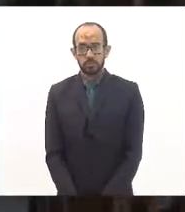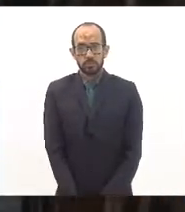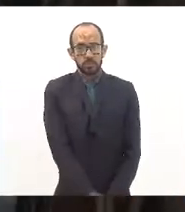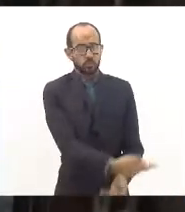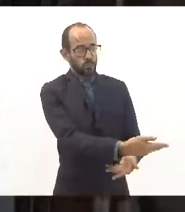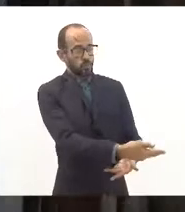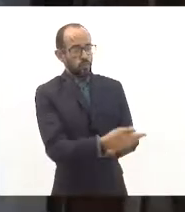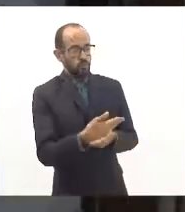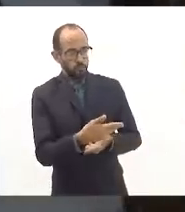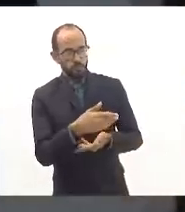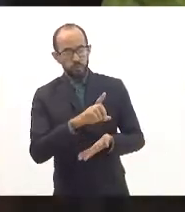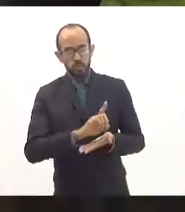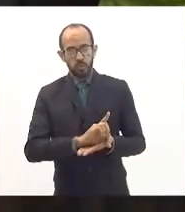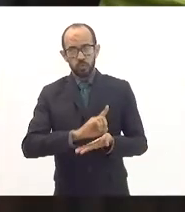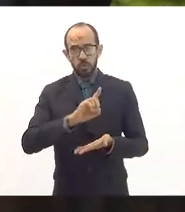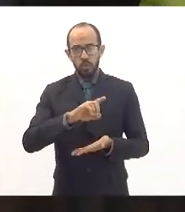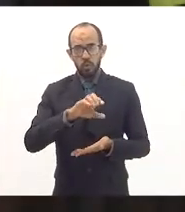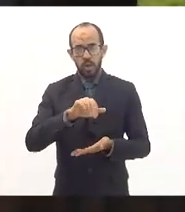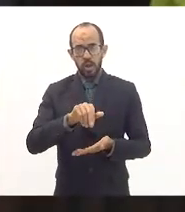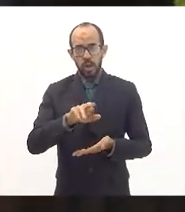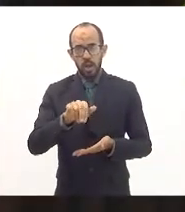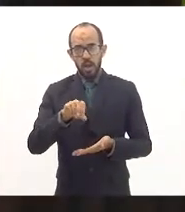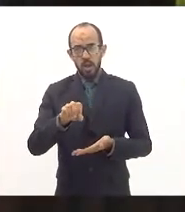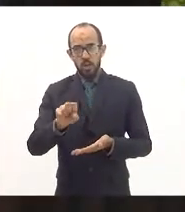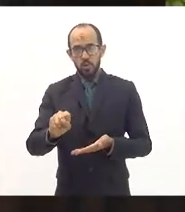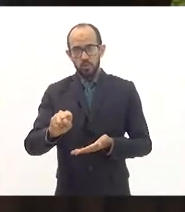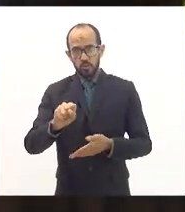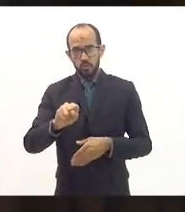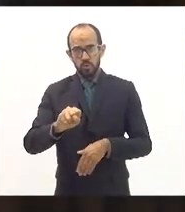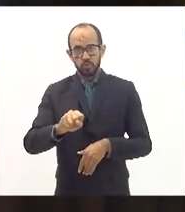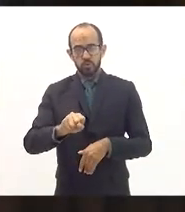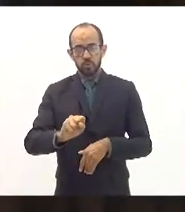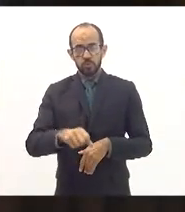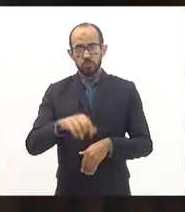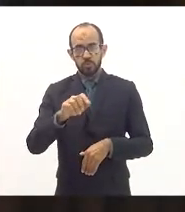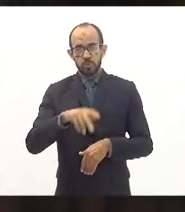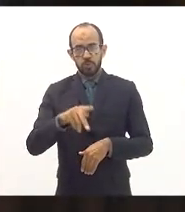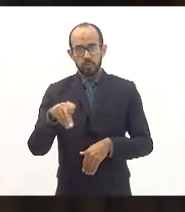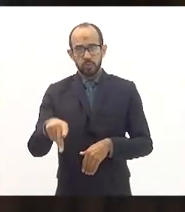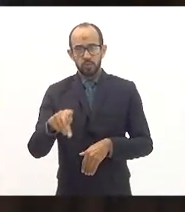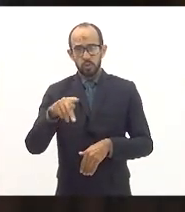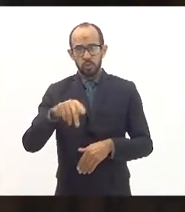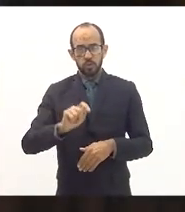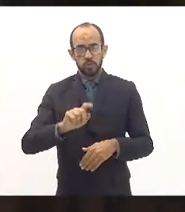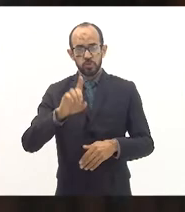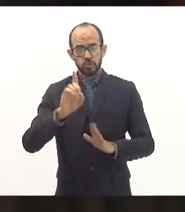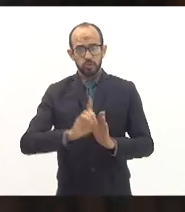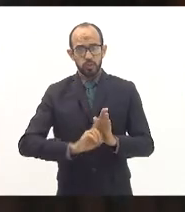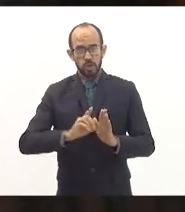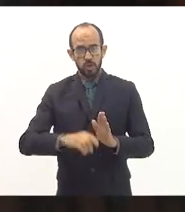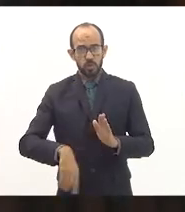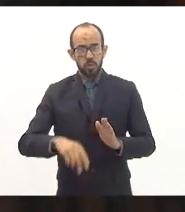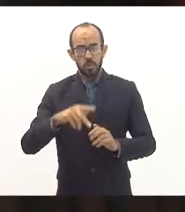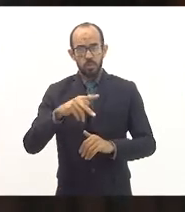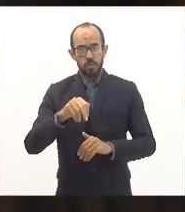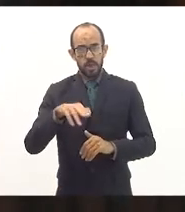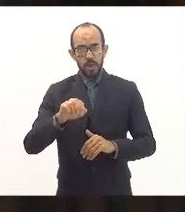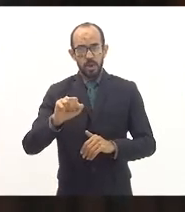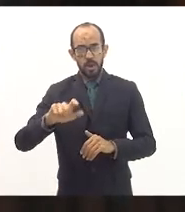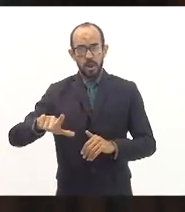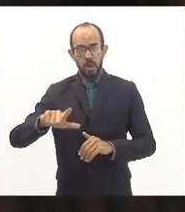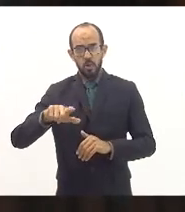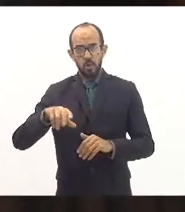Convido o doutor Carlos Roberto Siqueira de Castro, professor titular de Direito Penal da UERJ e conselheiro federal